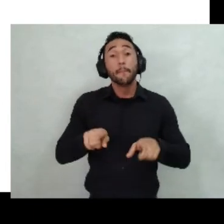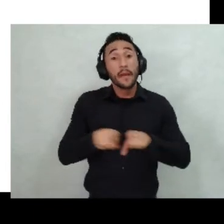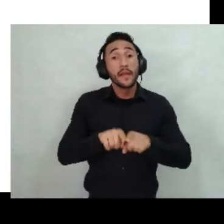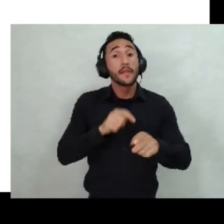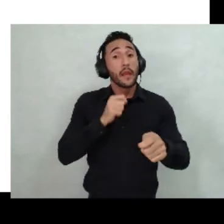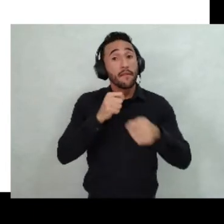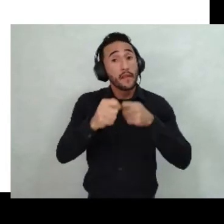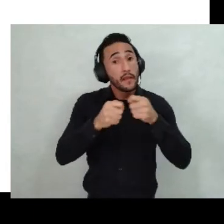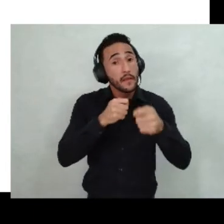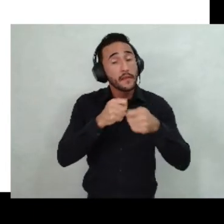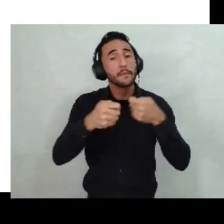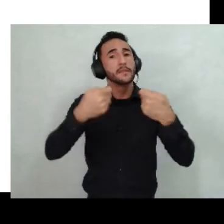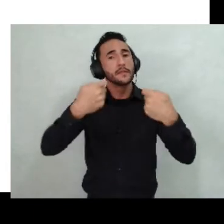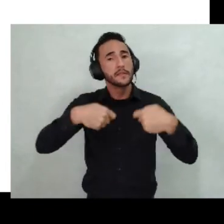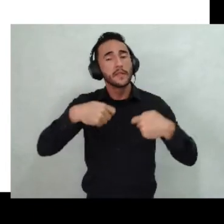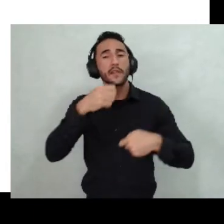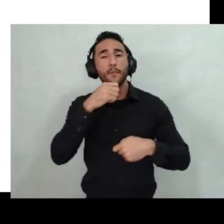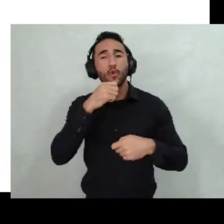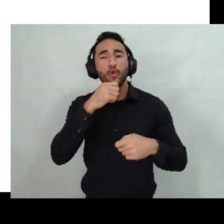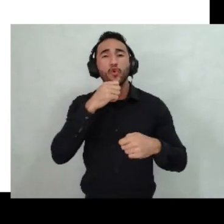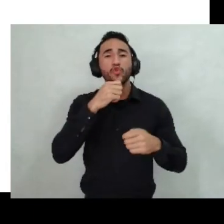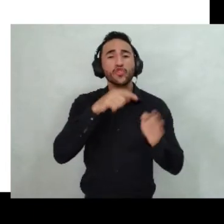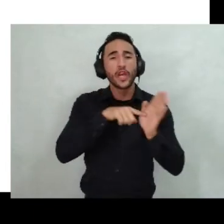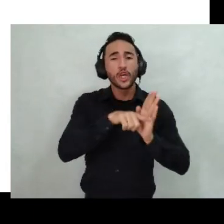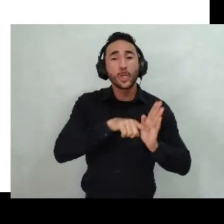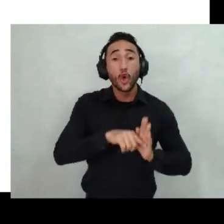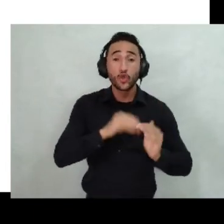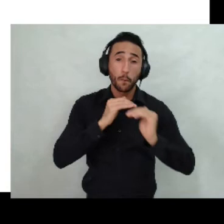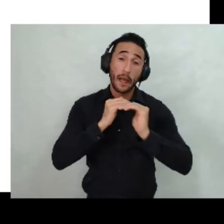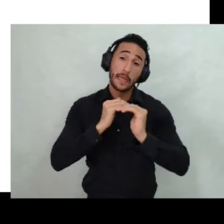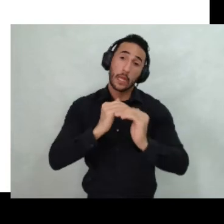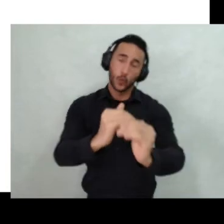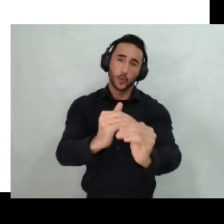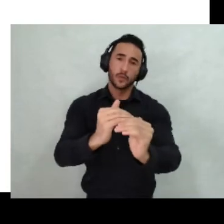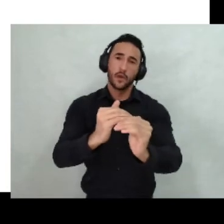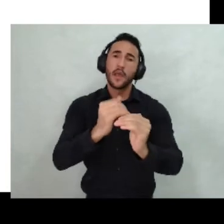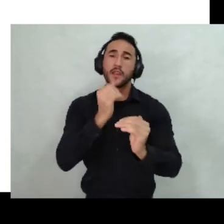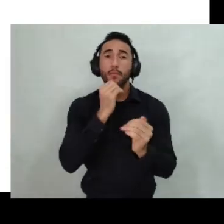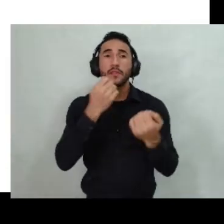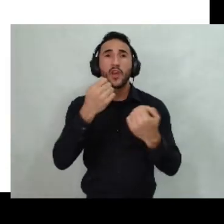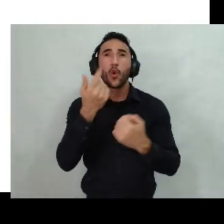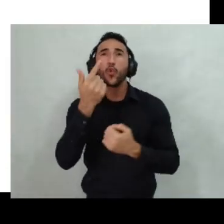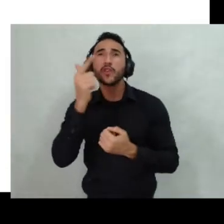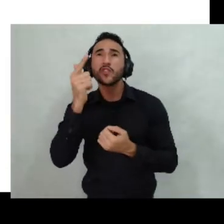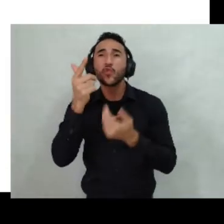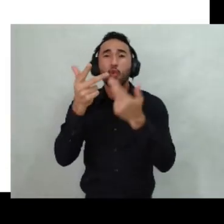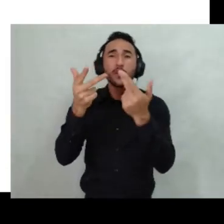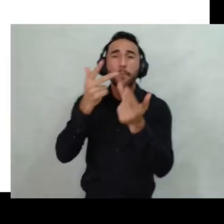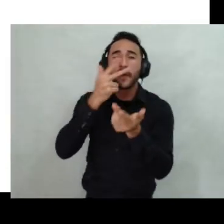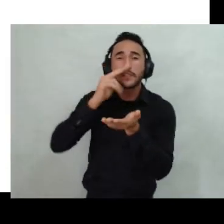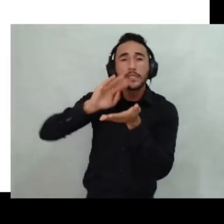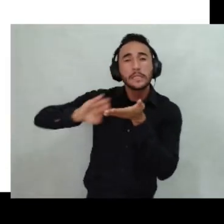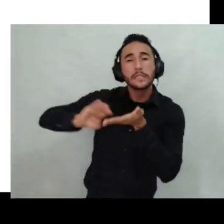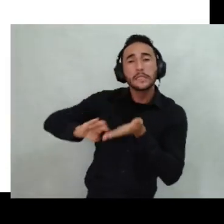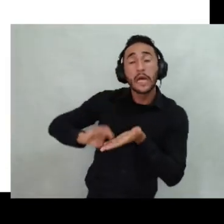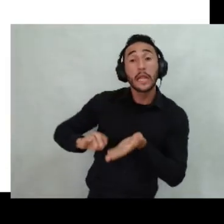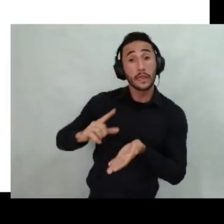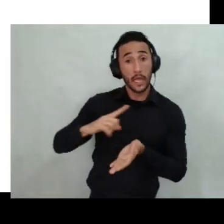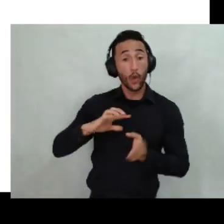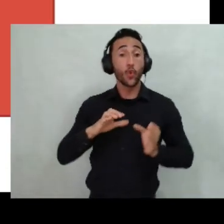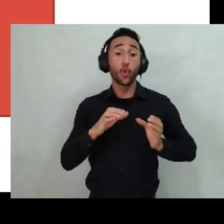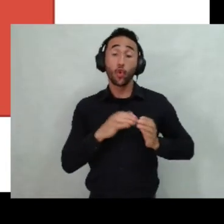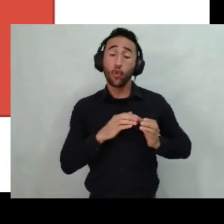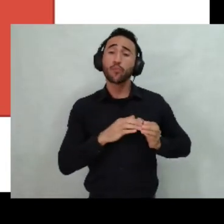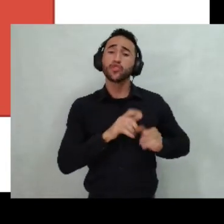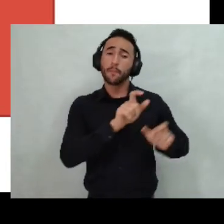diagnóstico padronizado tem que lançar mão de instrumentos simplificados, exige equipes numerosas e bem treinadas e que o trabalho seja